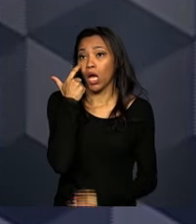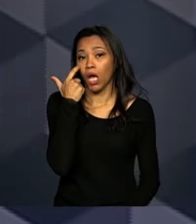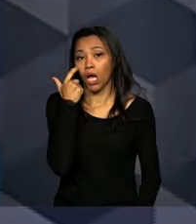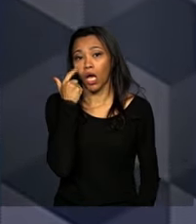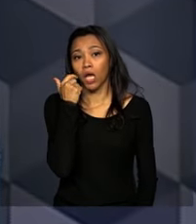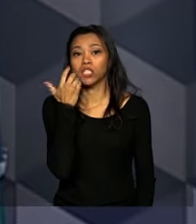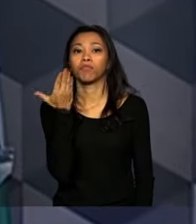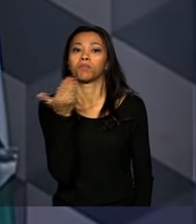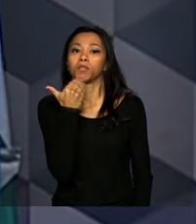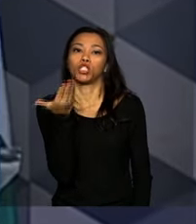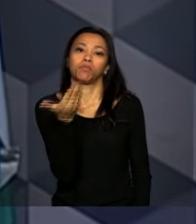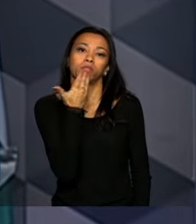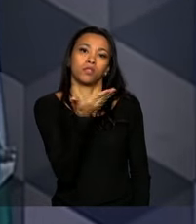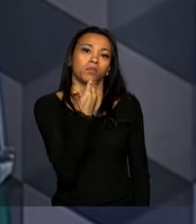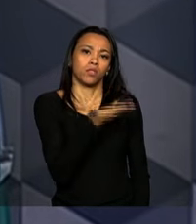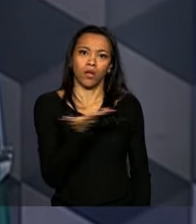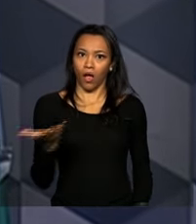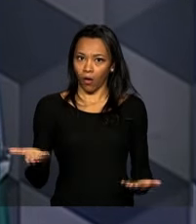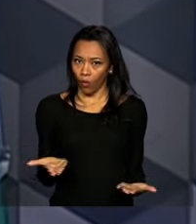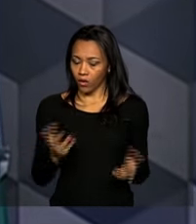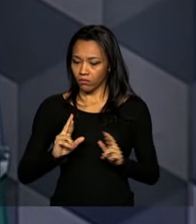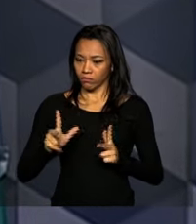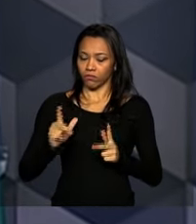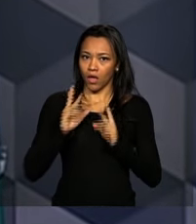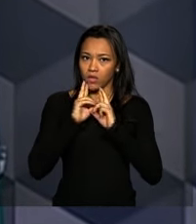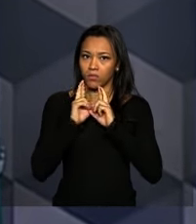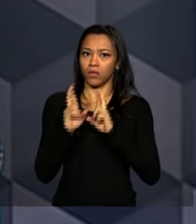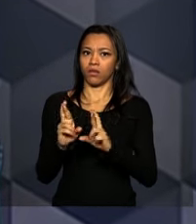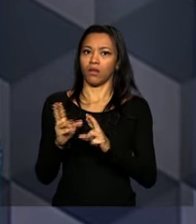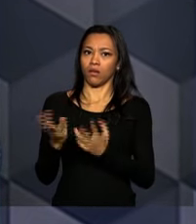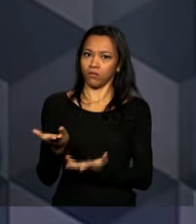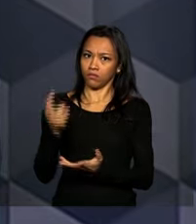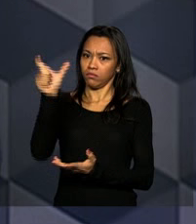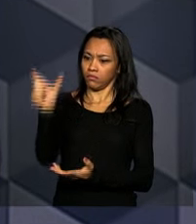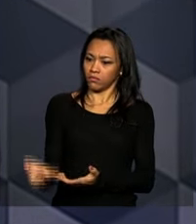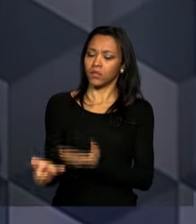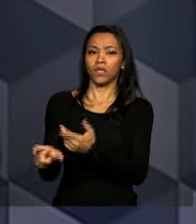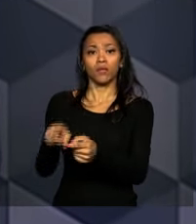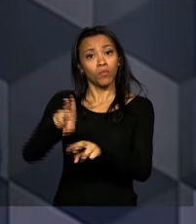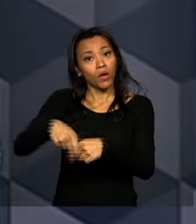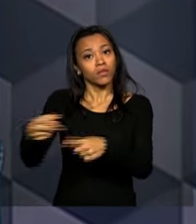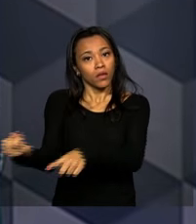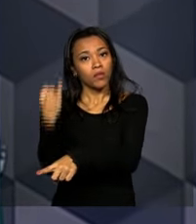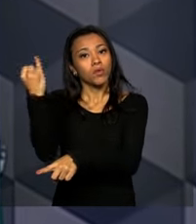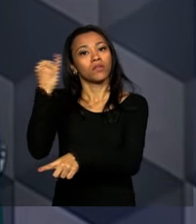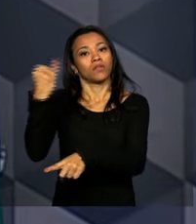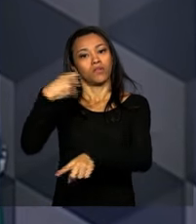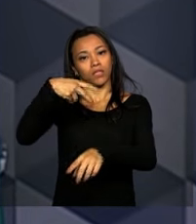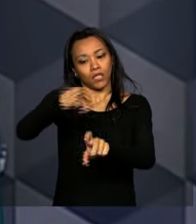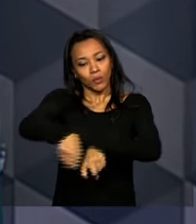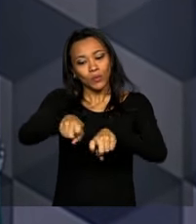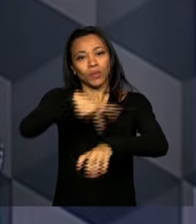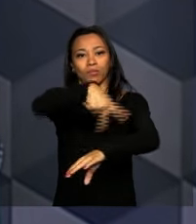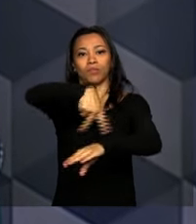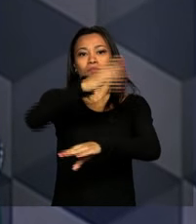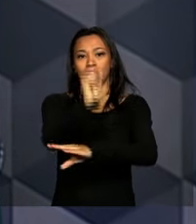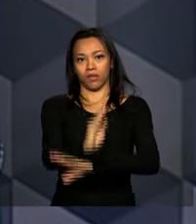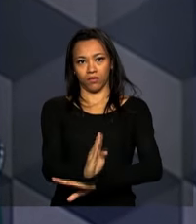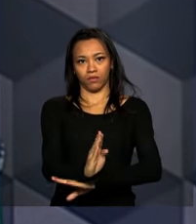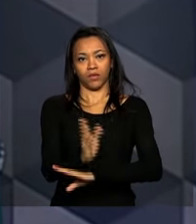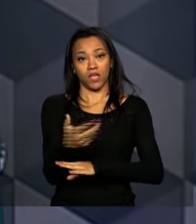pedindo, ele passou a ser respeitado pela importância que significa a agricultura e o agricultor para o Brasil. E eu vou